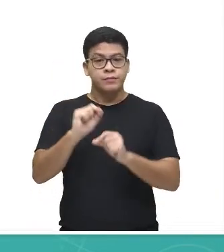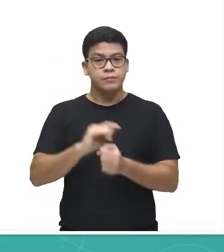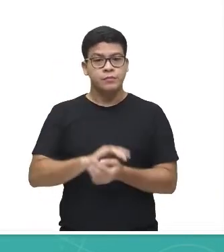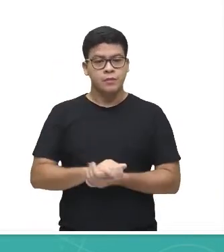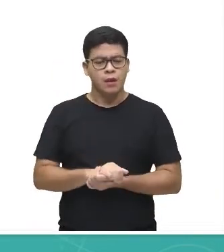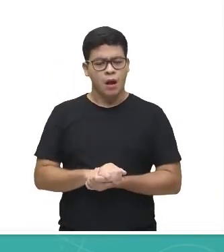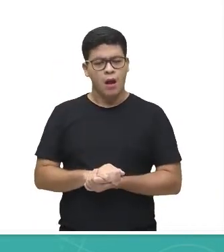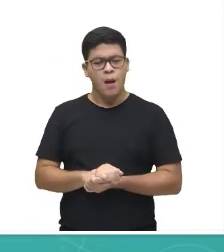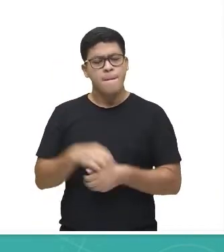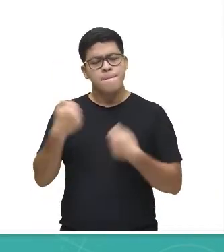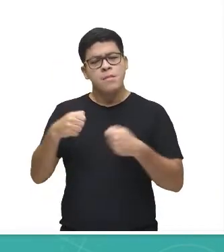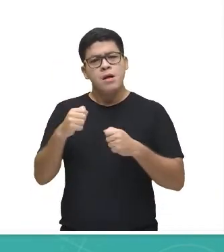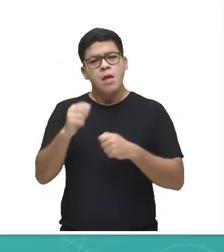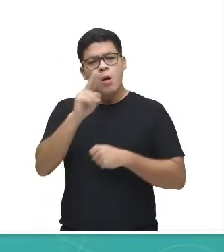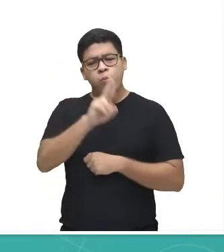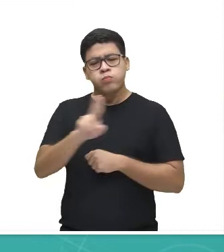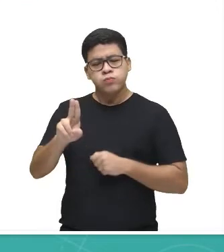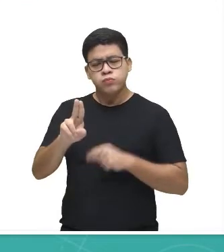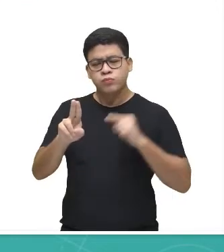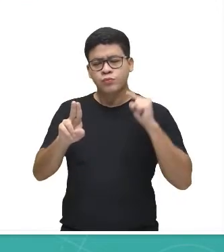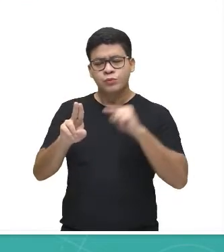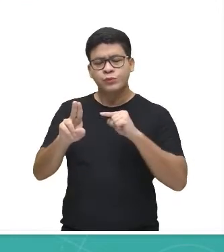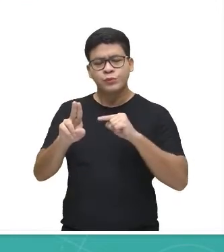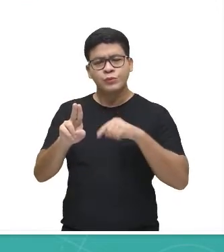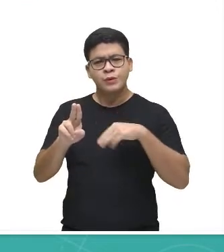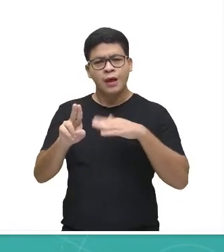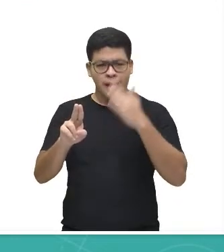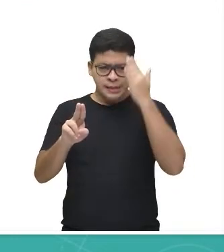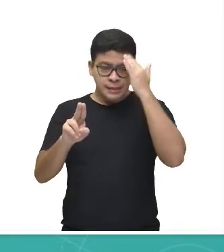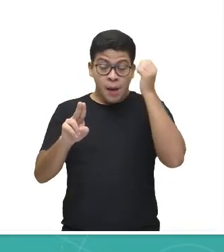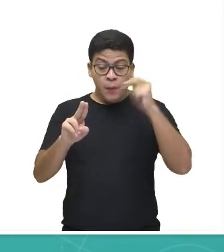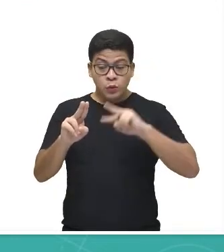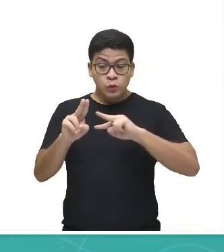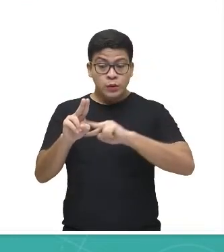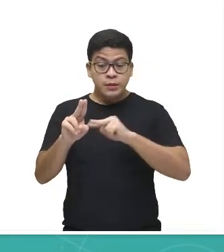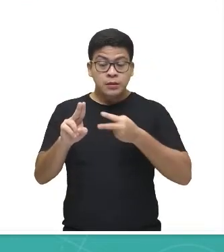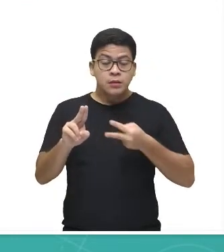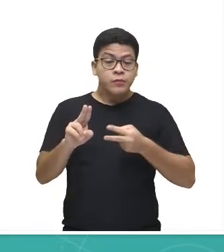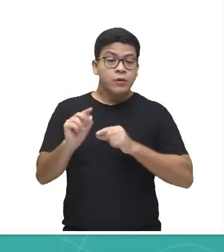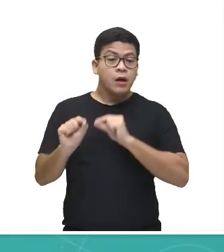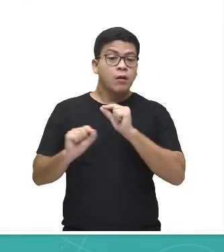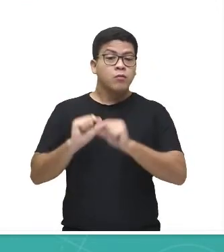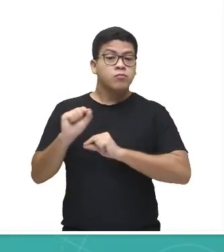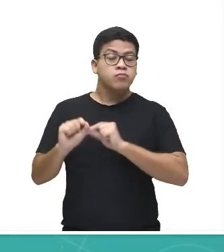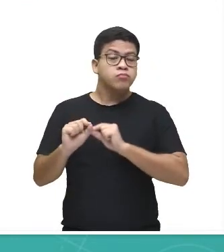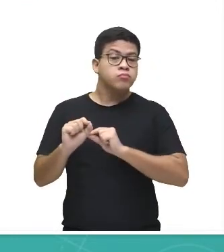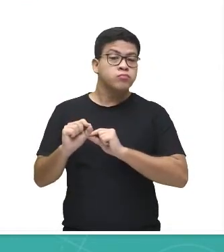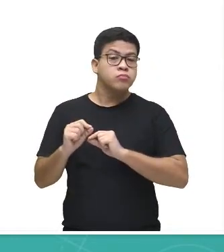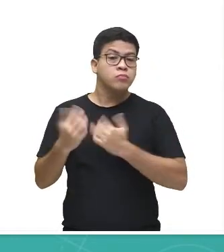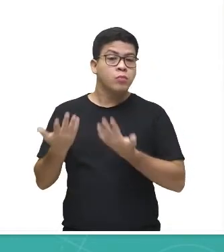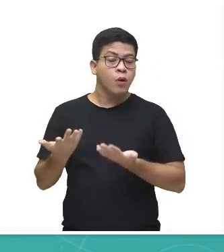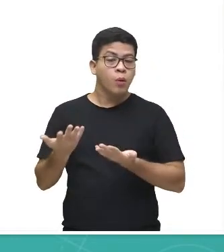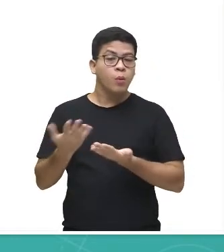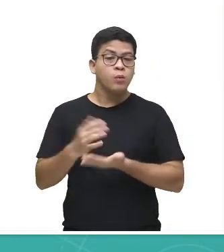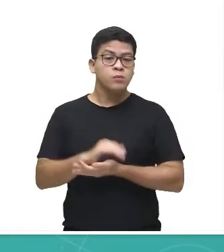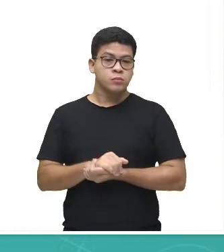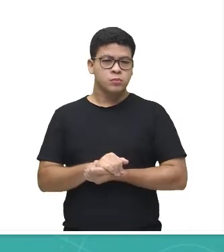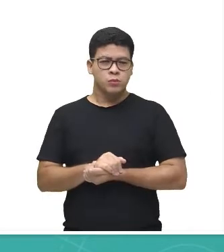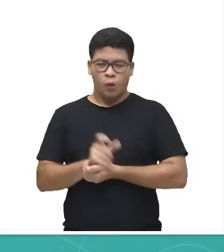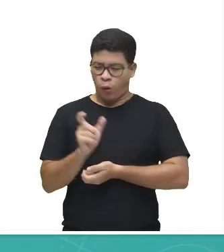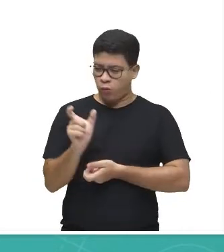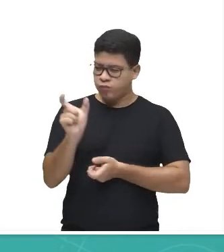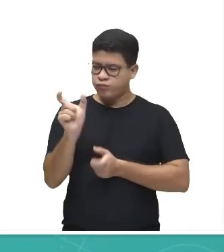esses nomes, tá? Porque quando a gente for fazer os exercícios, às vezes aparece, né, essas nomenclaturas,